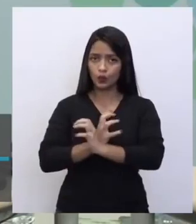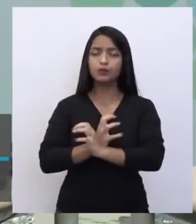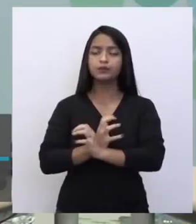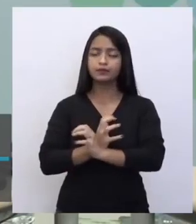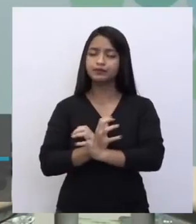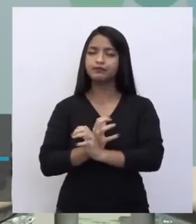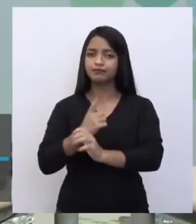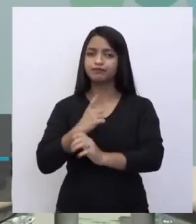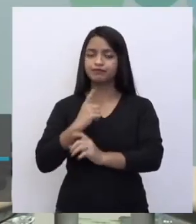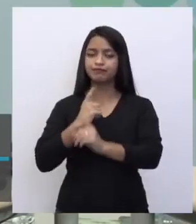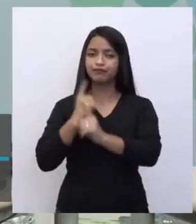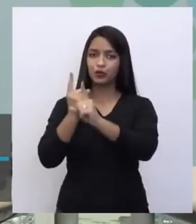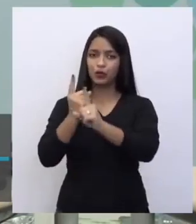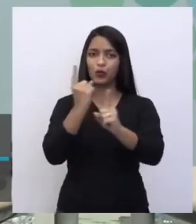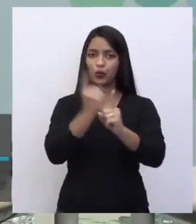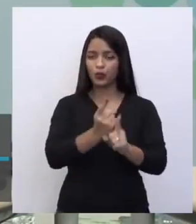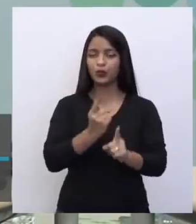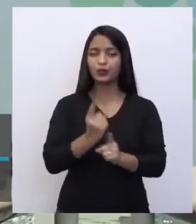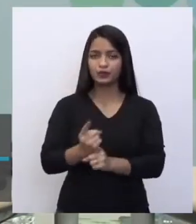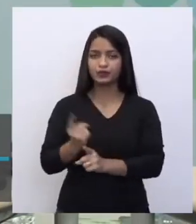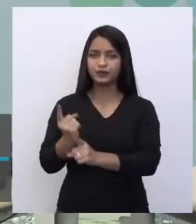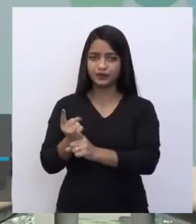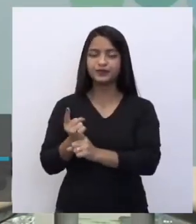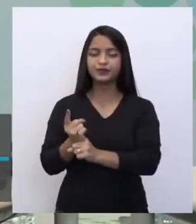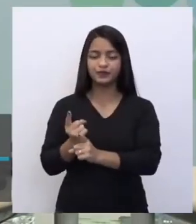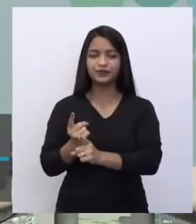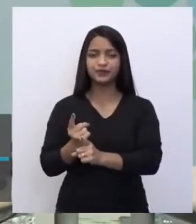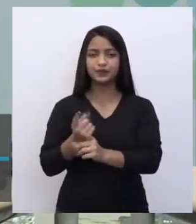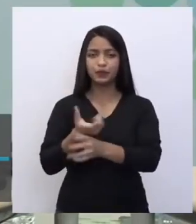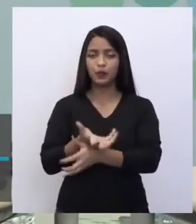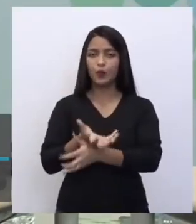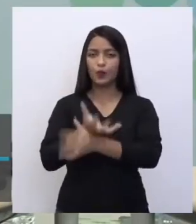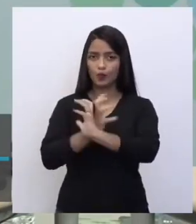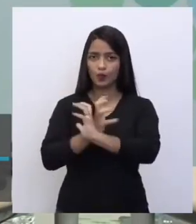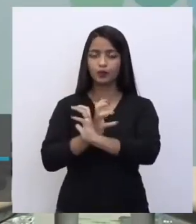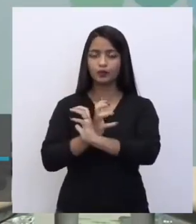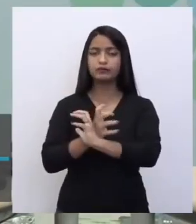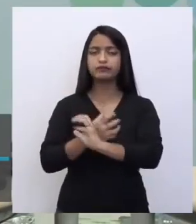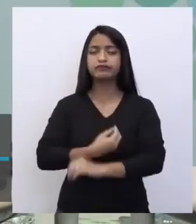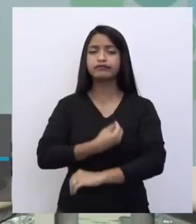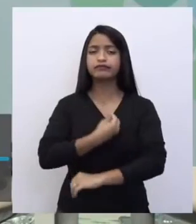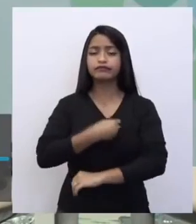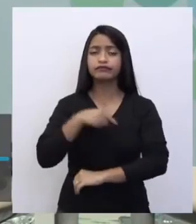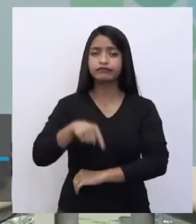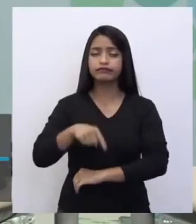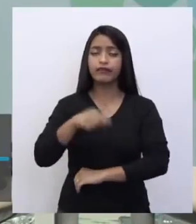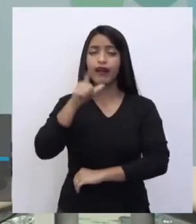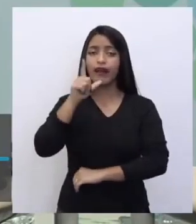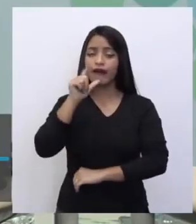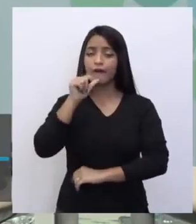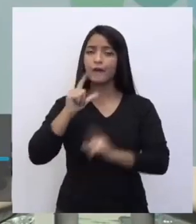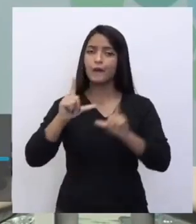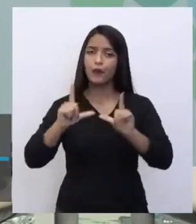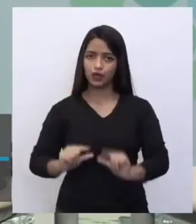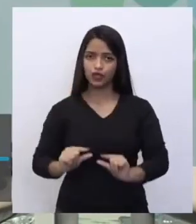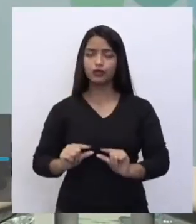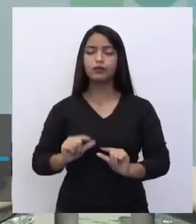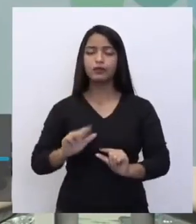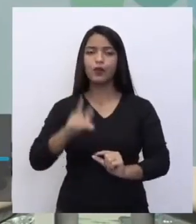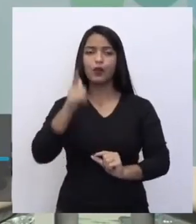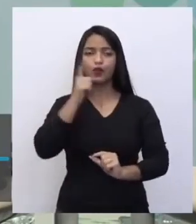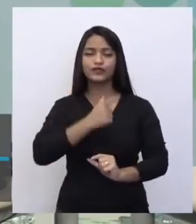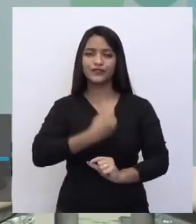são geralmente a presença de vegetação que se desenvolve com pouca umidade, né? Com